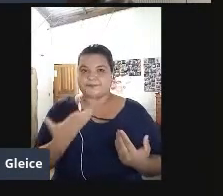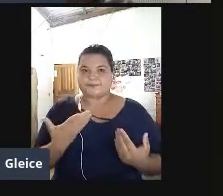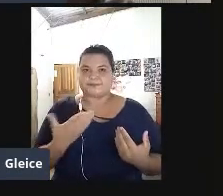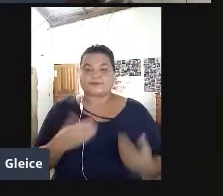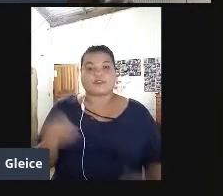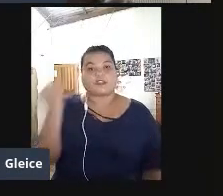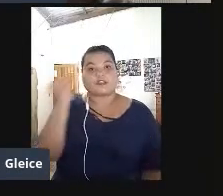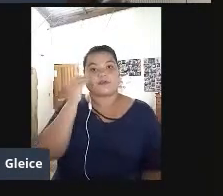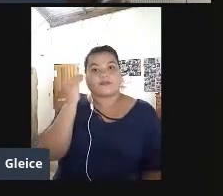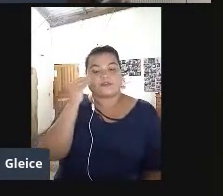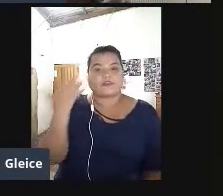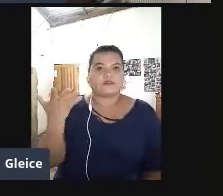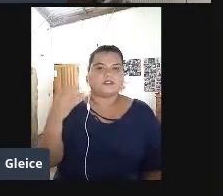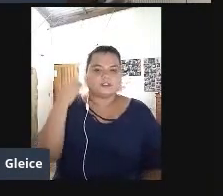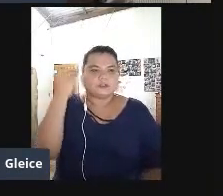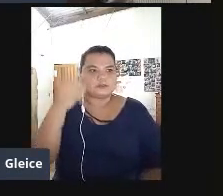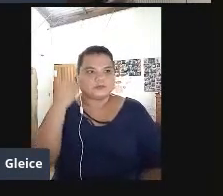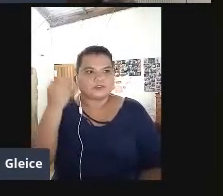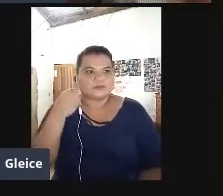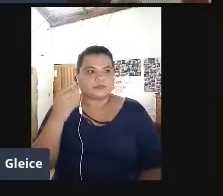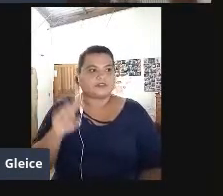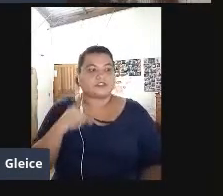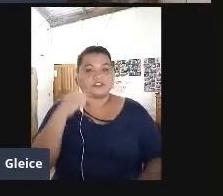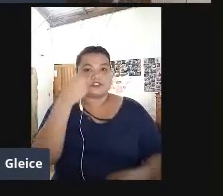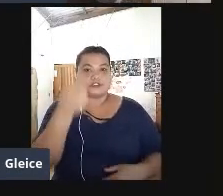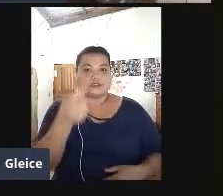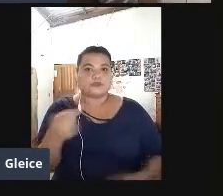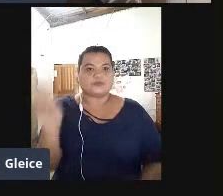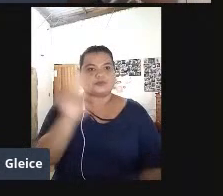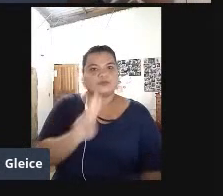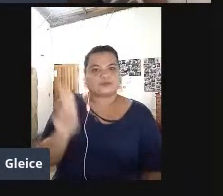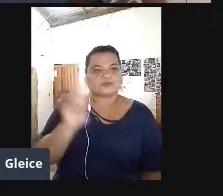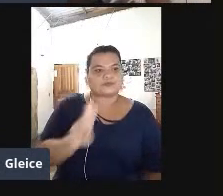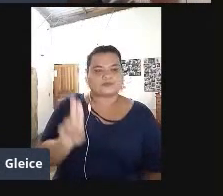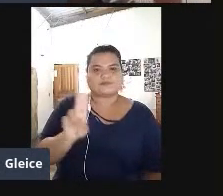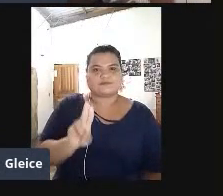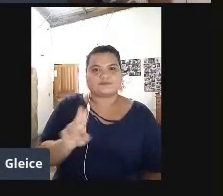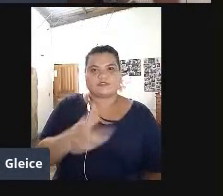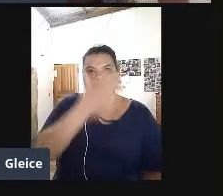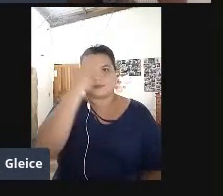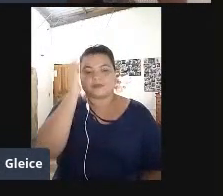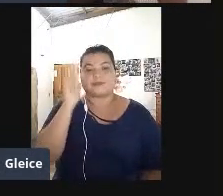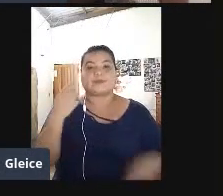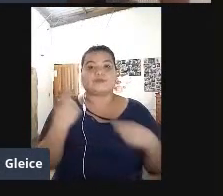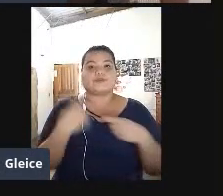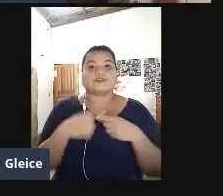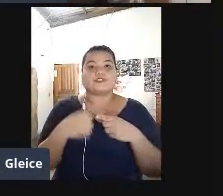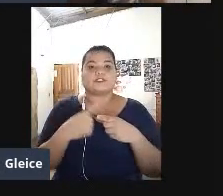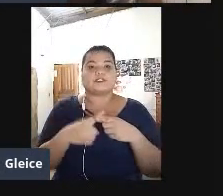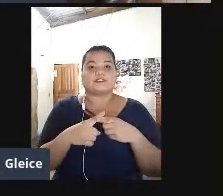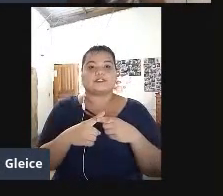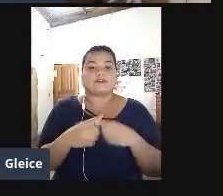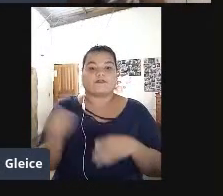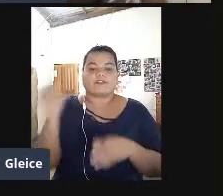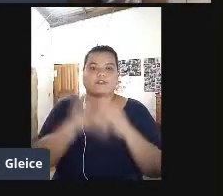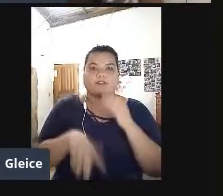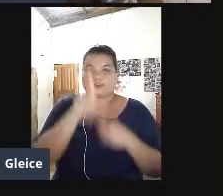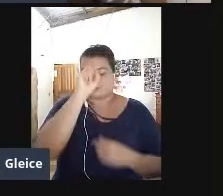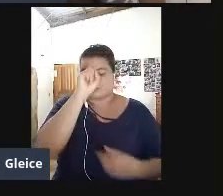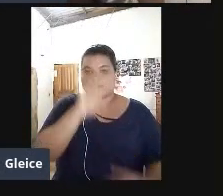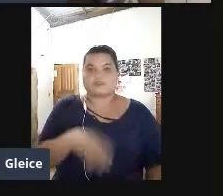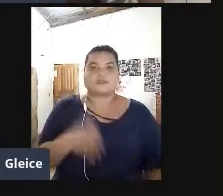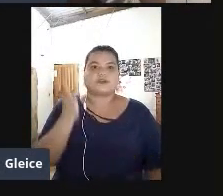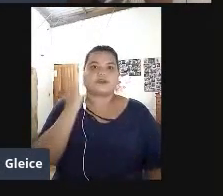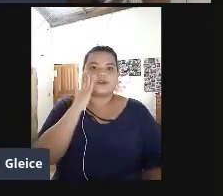aparelho para utilizar com um paciente que tivemos, que ficou conosco por 50 dias de internação. Pulou de